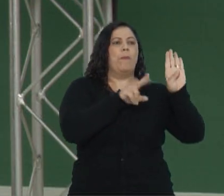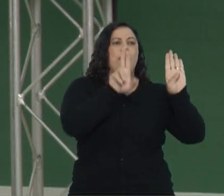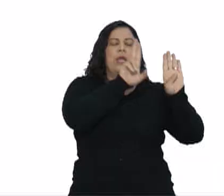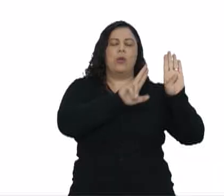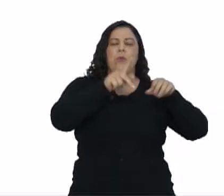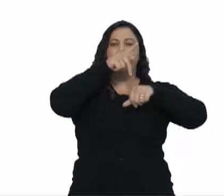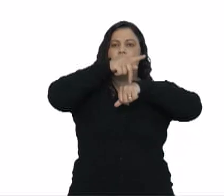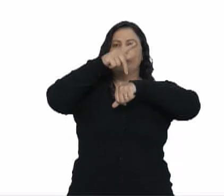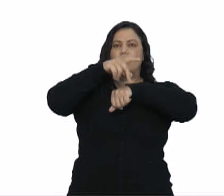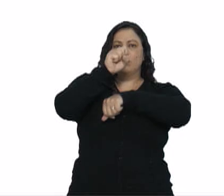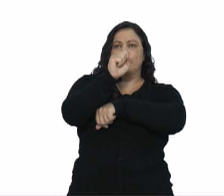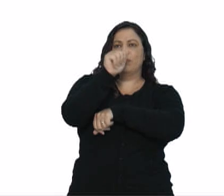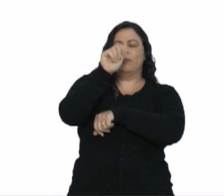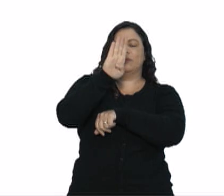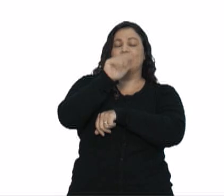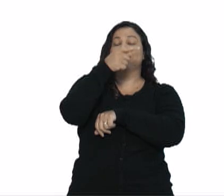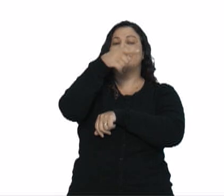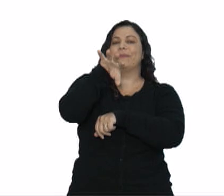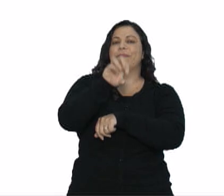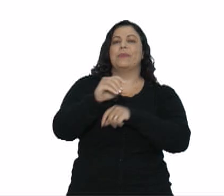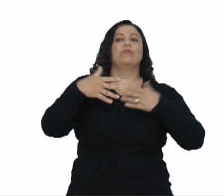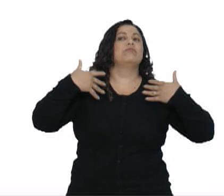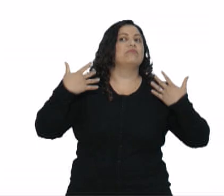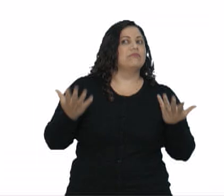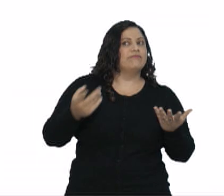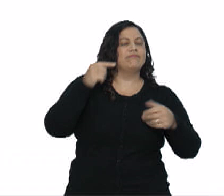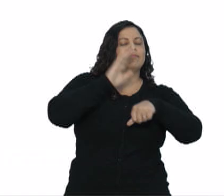hein? Já voltamos.